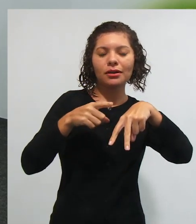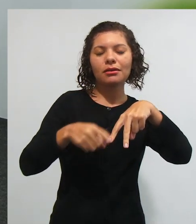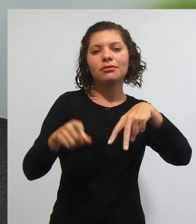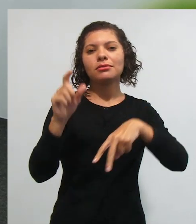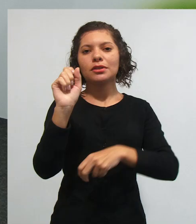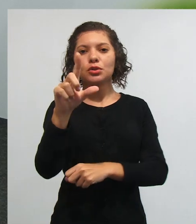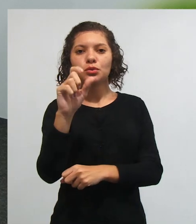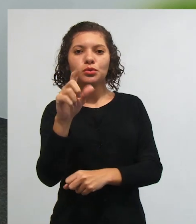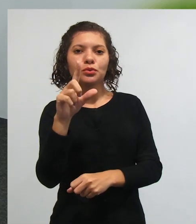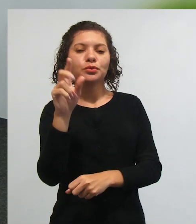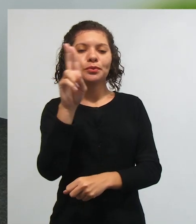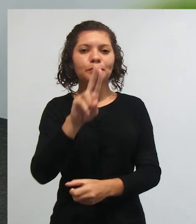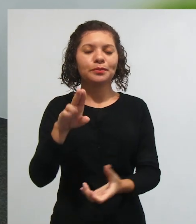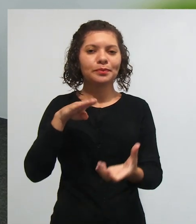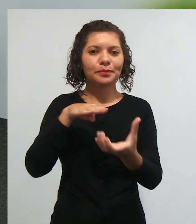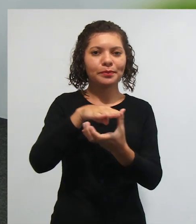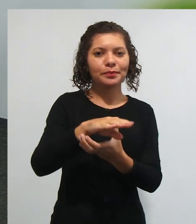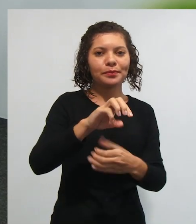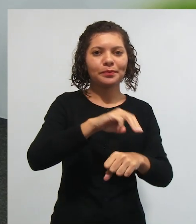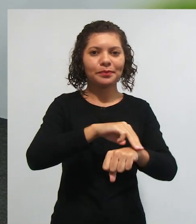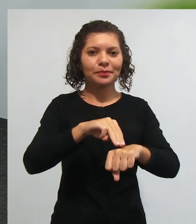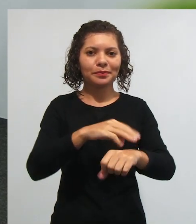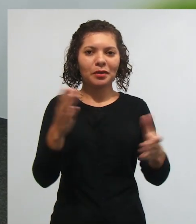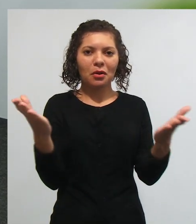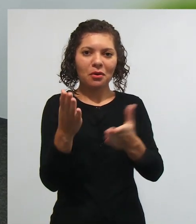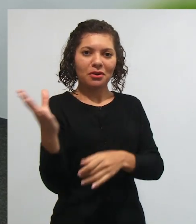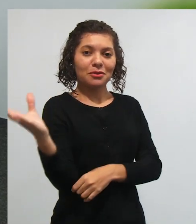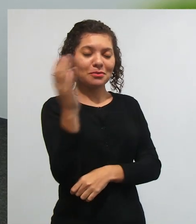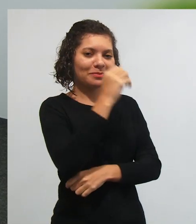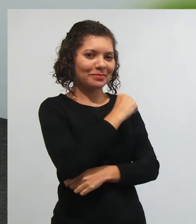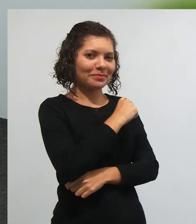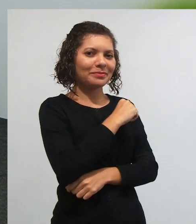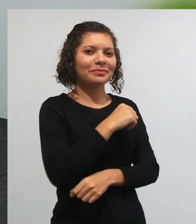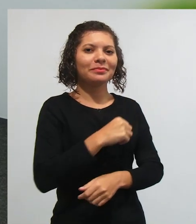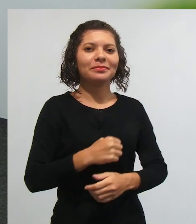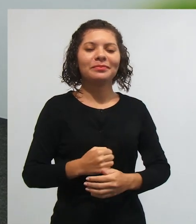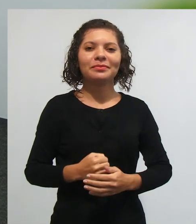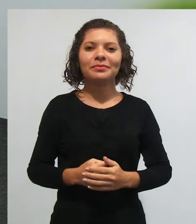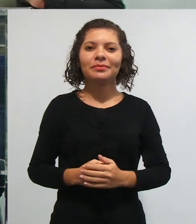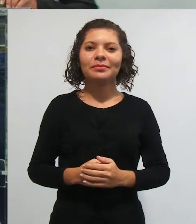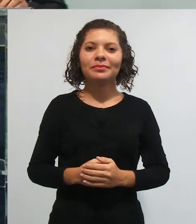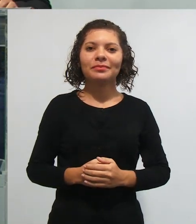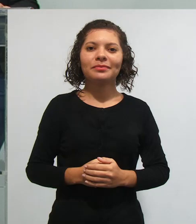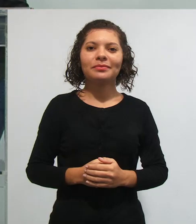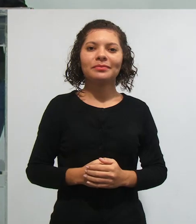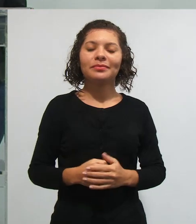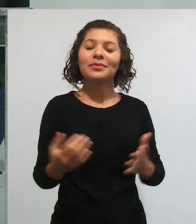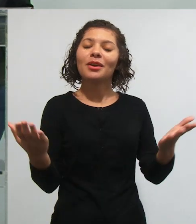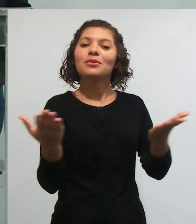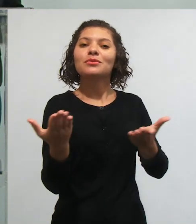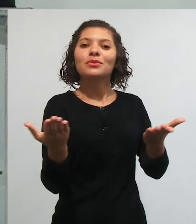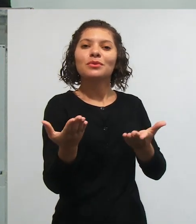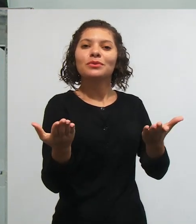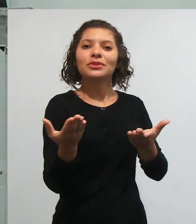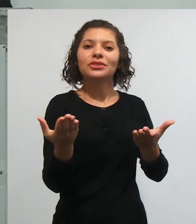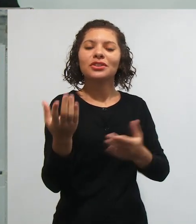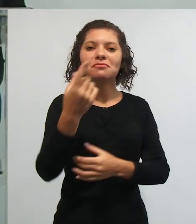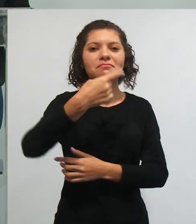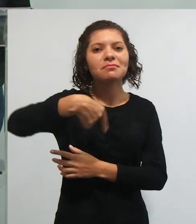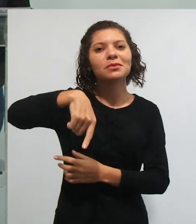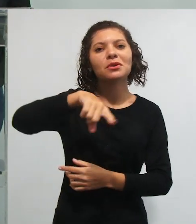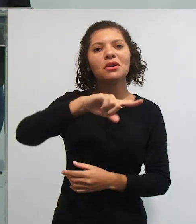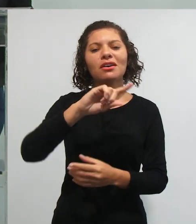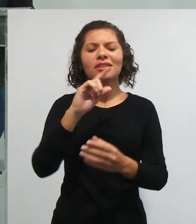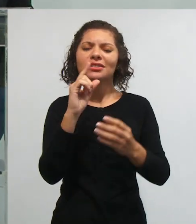calçados marrons vamos pra nossa aula de hoje vem comigo na nossa aula de hoje